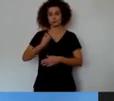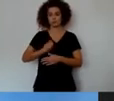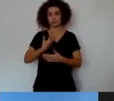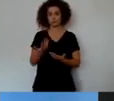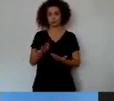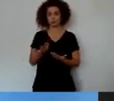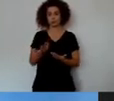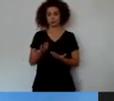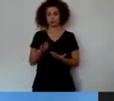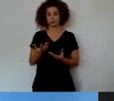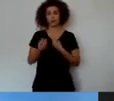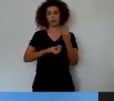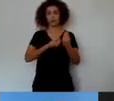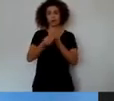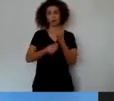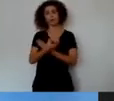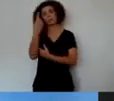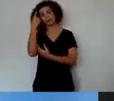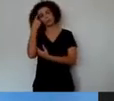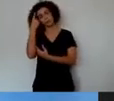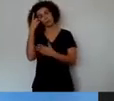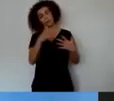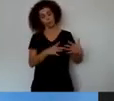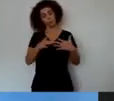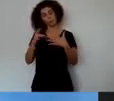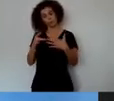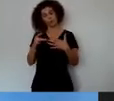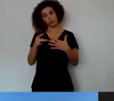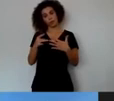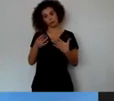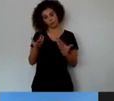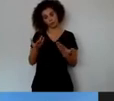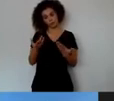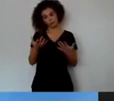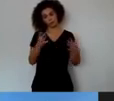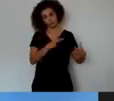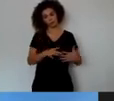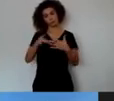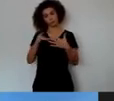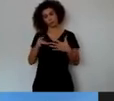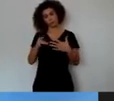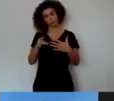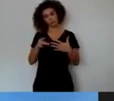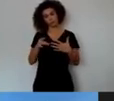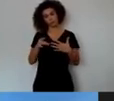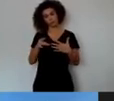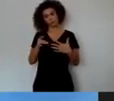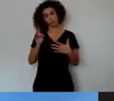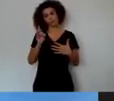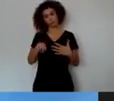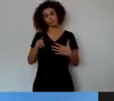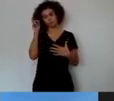exemplo, a pensar e rever esses privilégios? Né? Porque é isso, o privilégio está te beneficiando, né? Está te beneficiando dessa